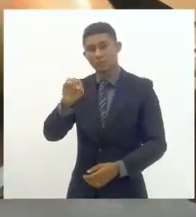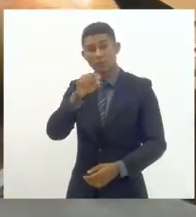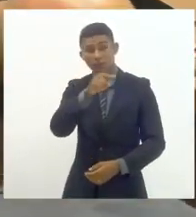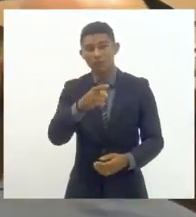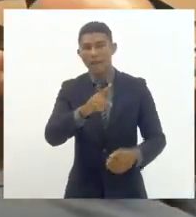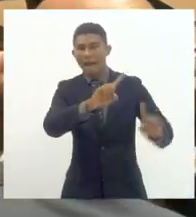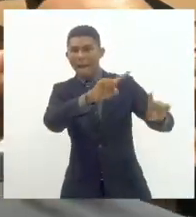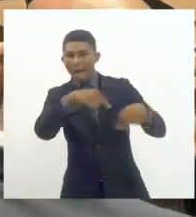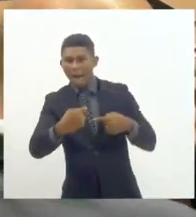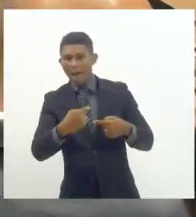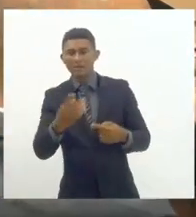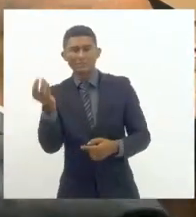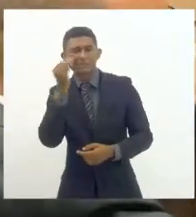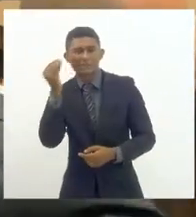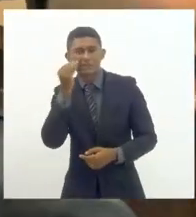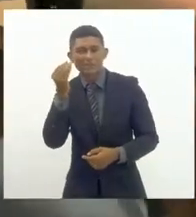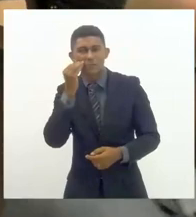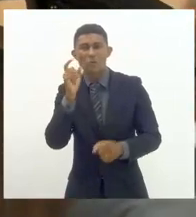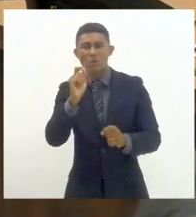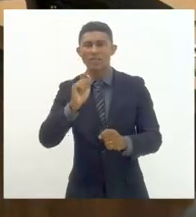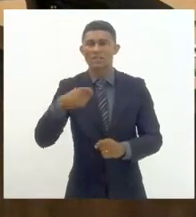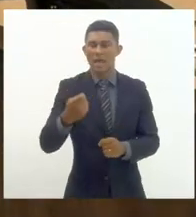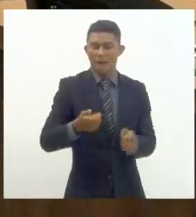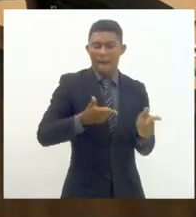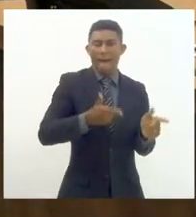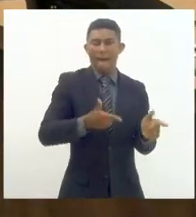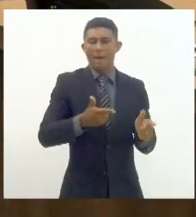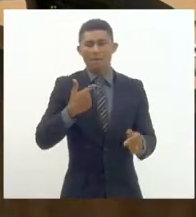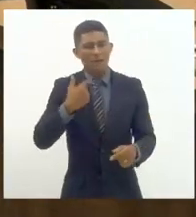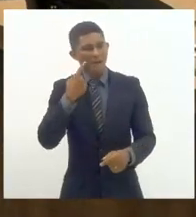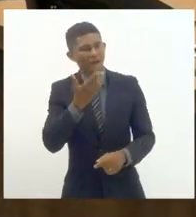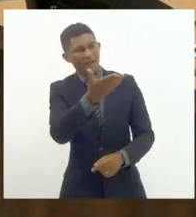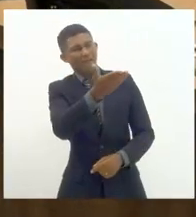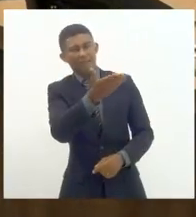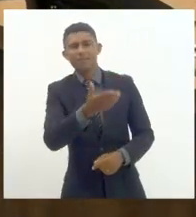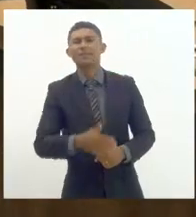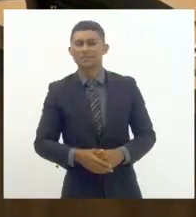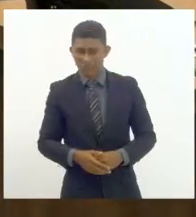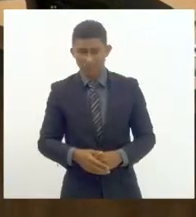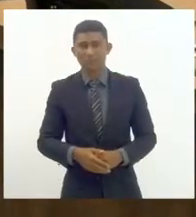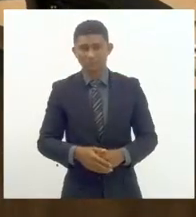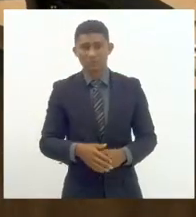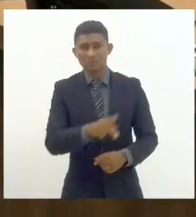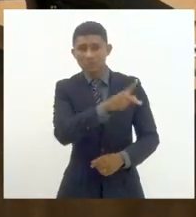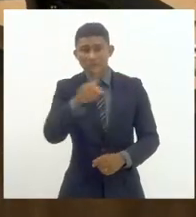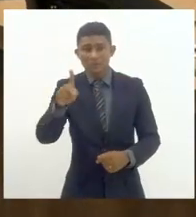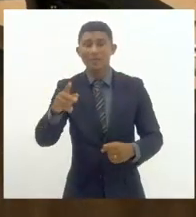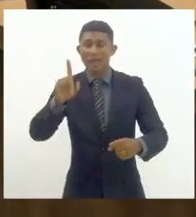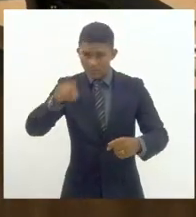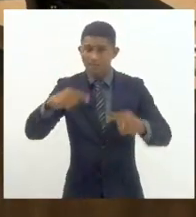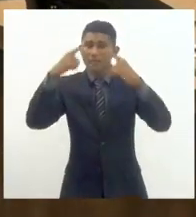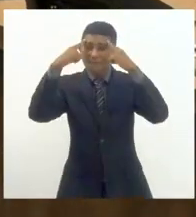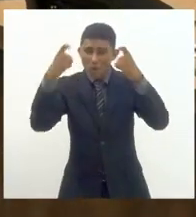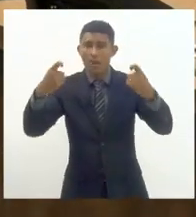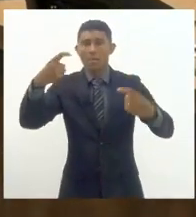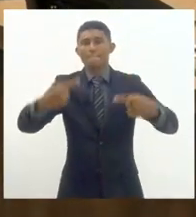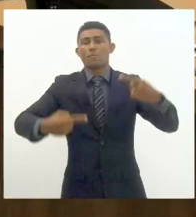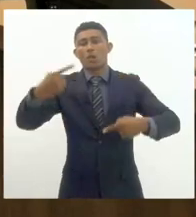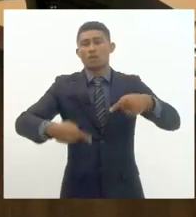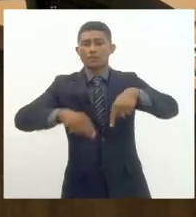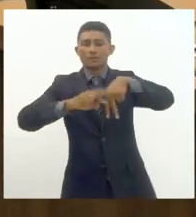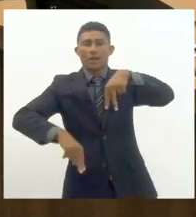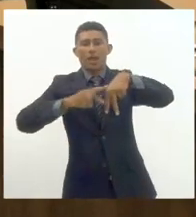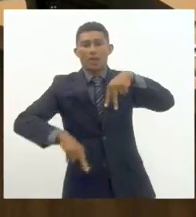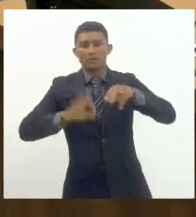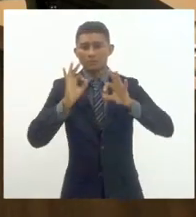me intimidar, fazendo sinais de arma em punho. Senhor presidente, isso é violência política de